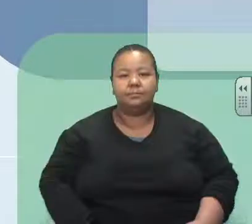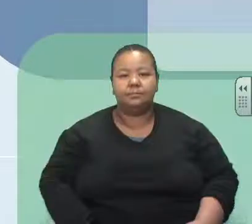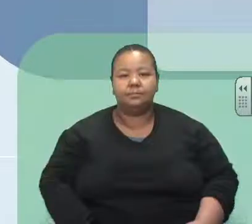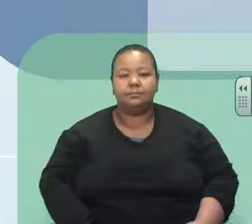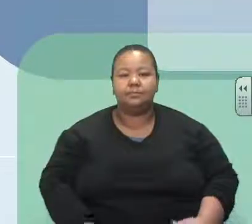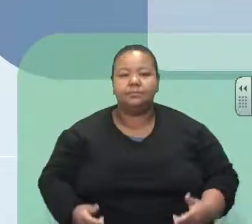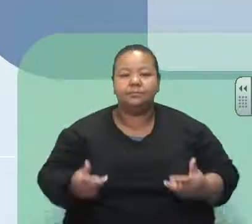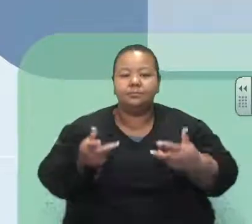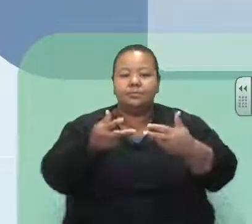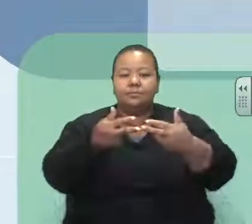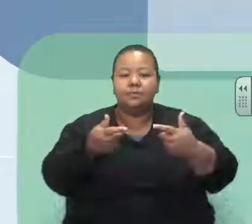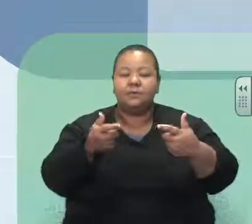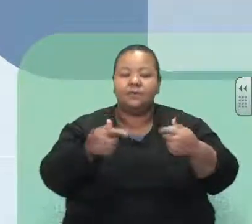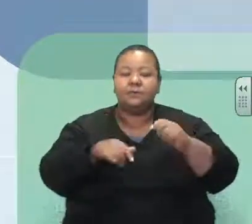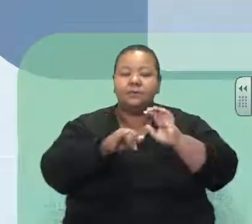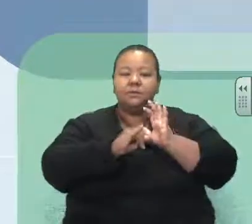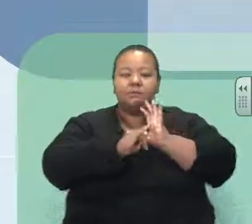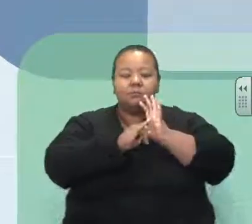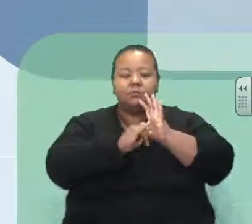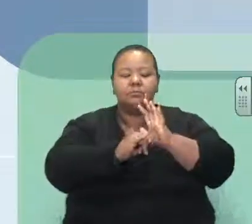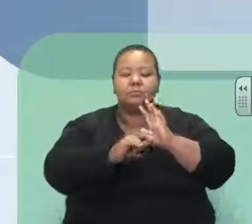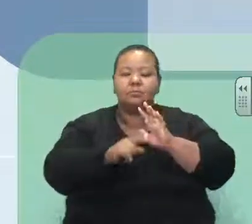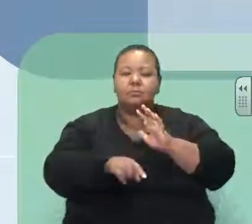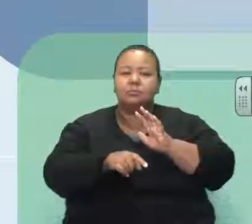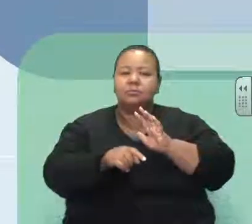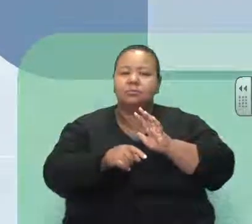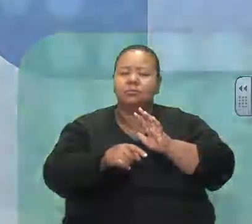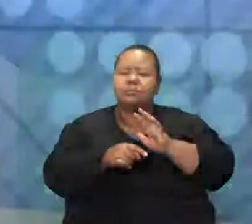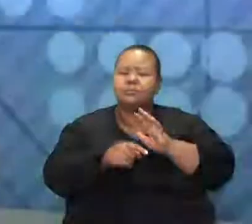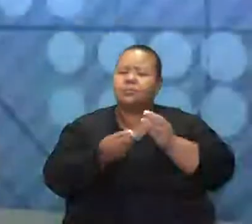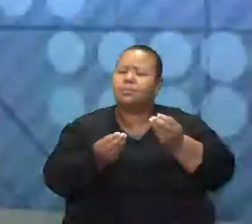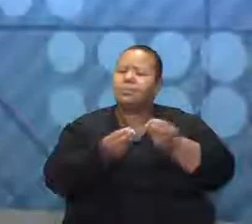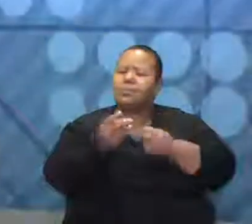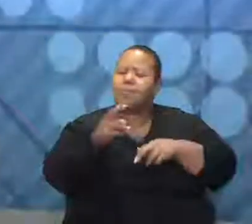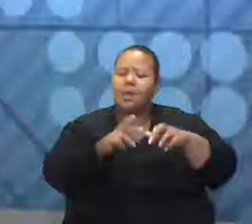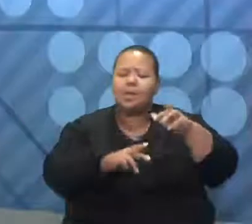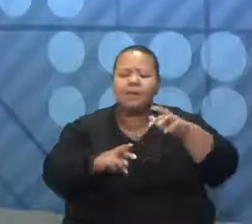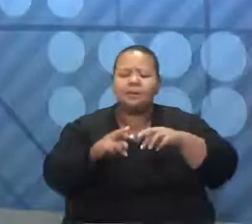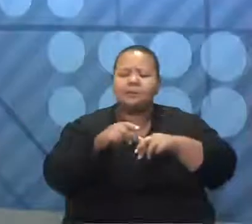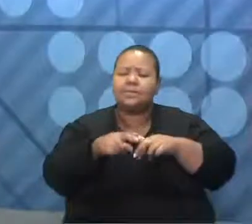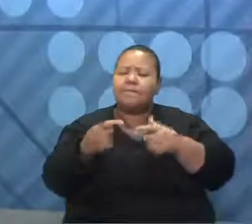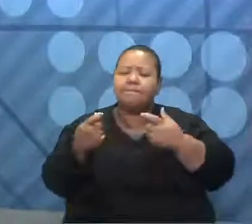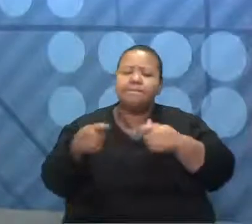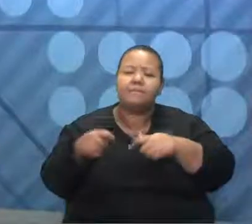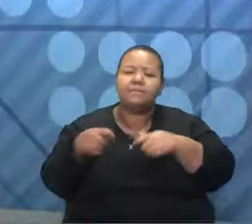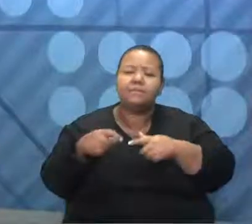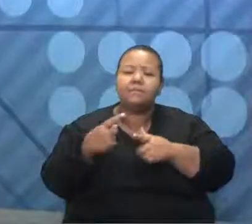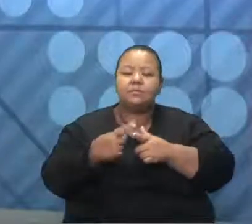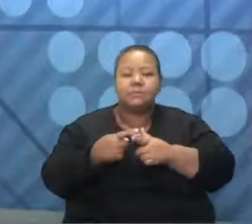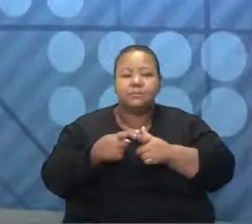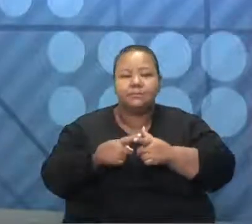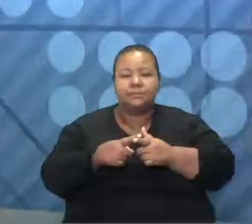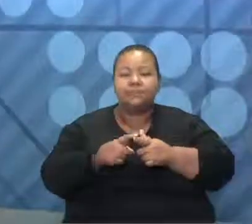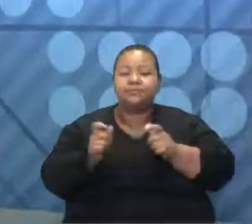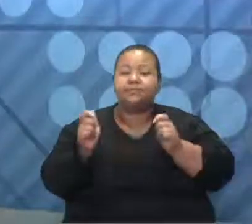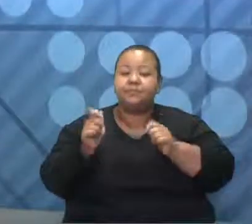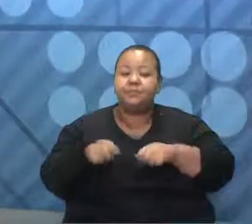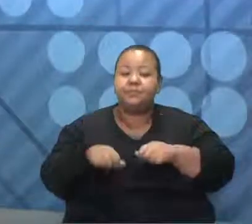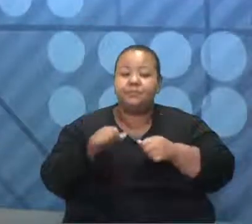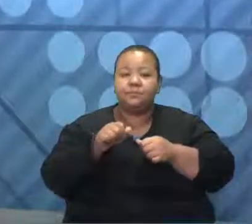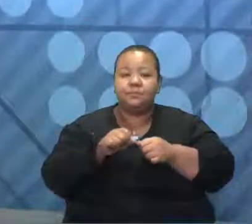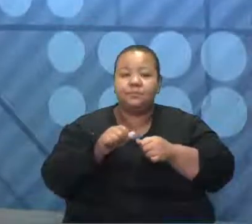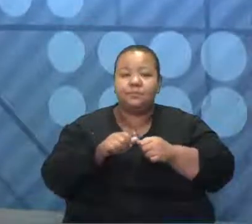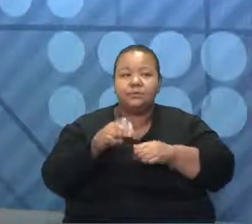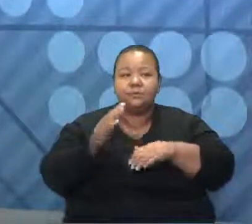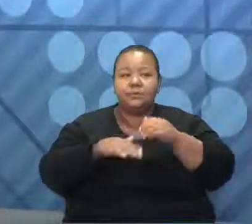Ferramentas de análise de indicadores. Por que é crucial eu ter uma ferramenta para analisar meus indicadores? Eu podia fazer à mão?